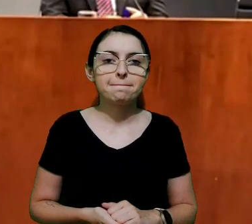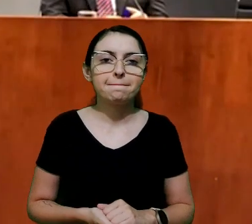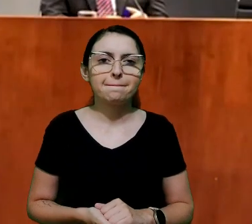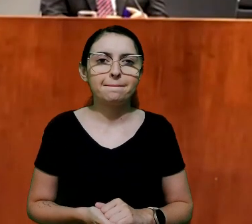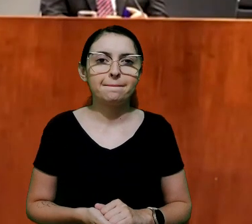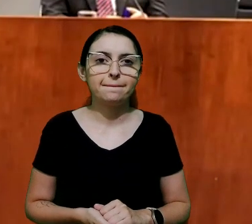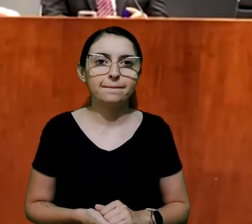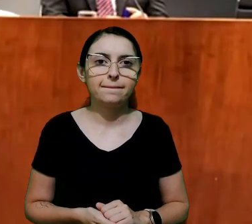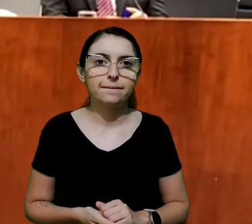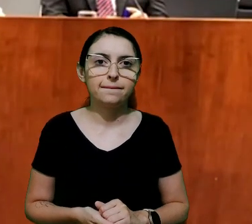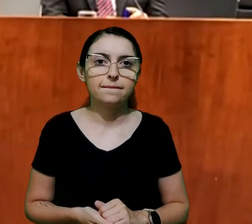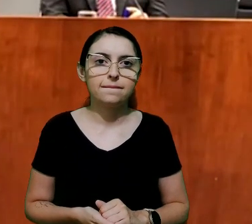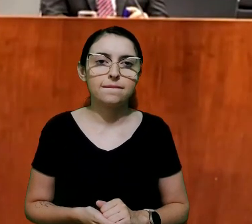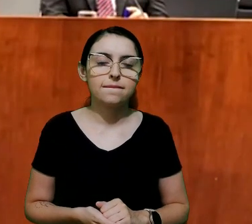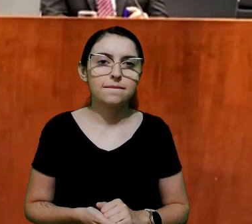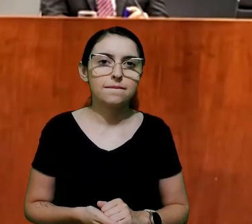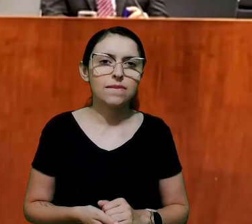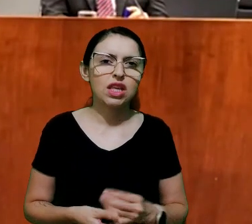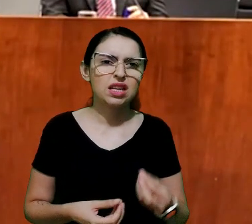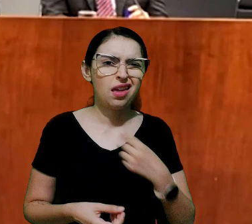Será que sou eu que estou causando?